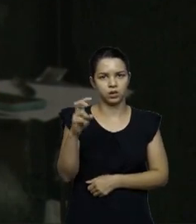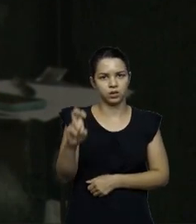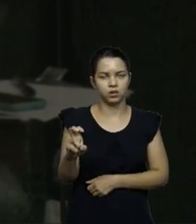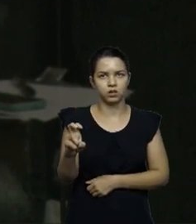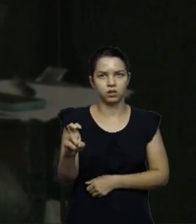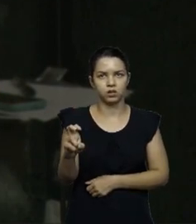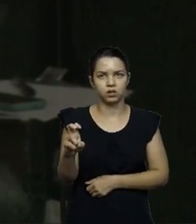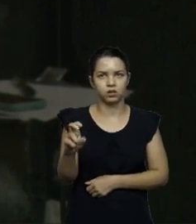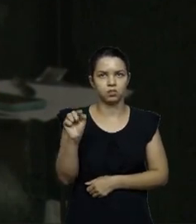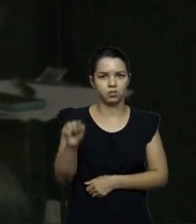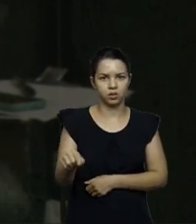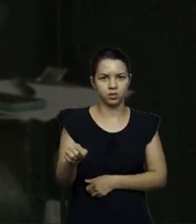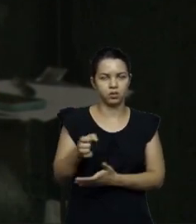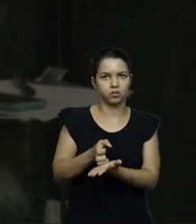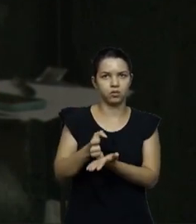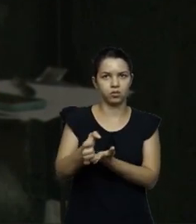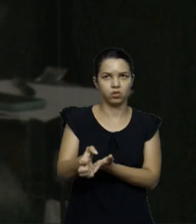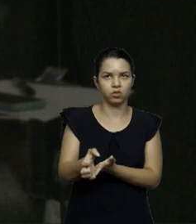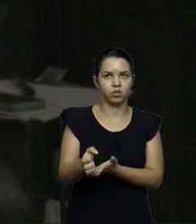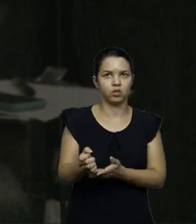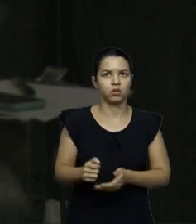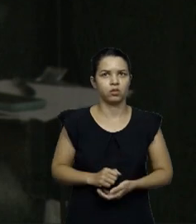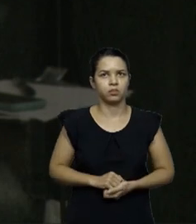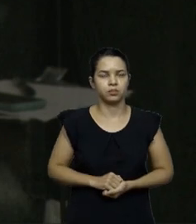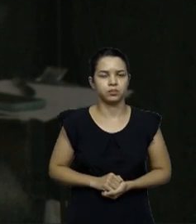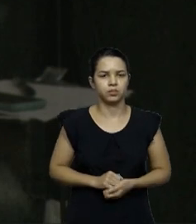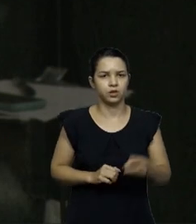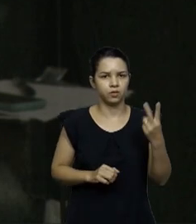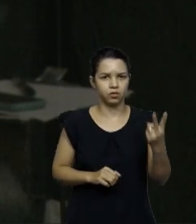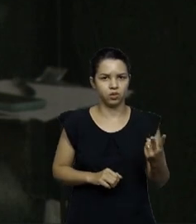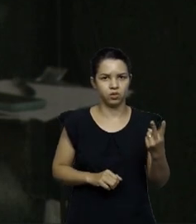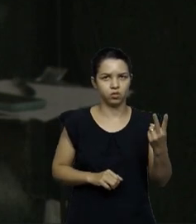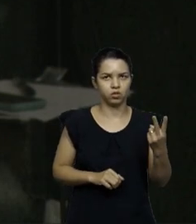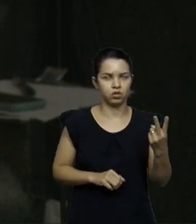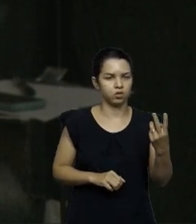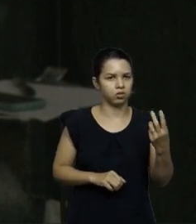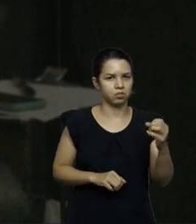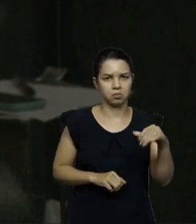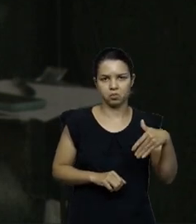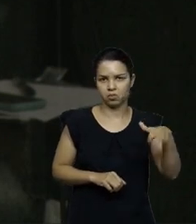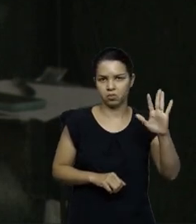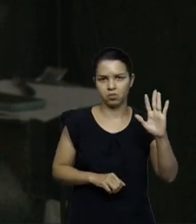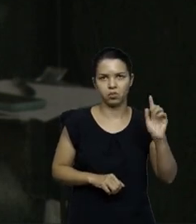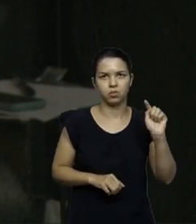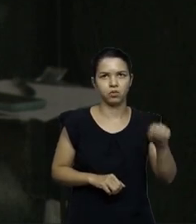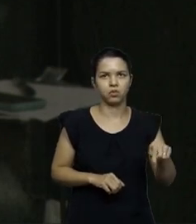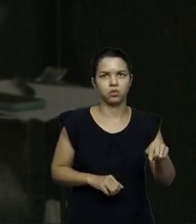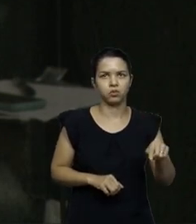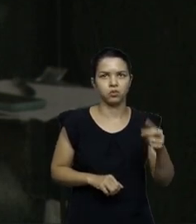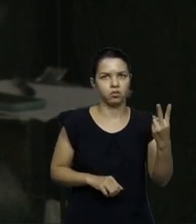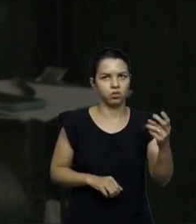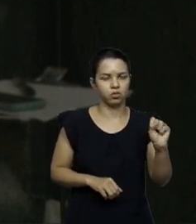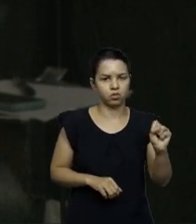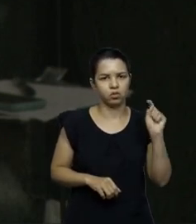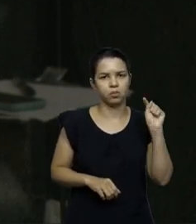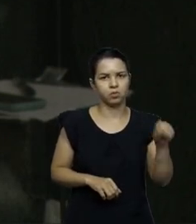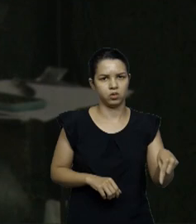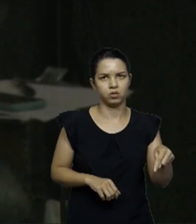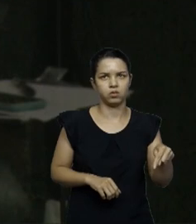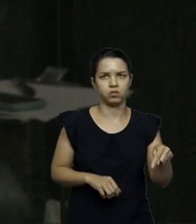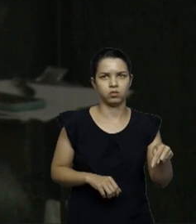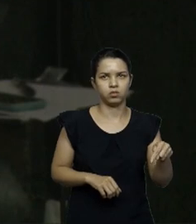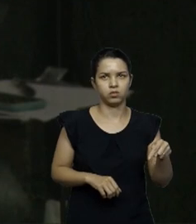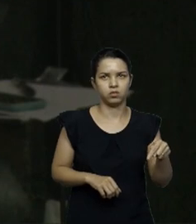acertar efetivos e temos vinte e poucos mil ano assim área 28 mil contratos É uma vergonha